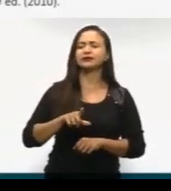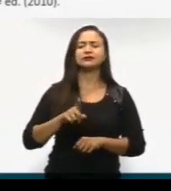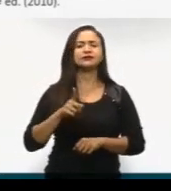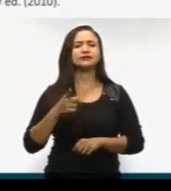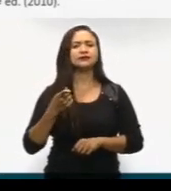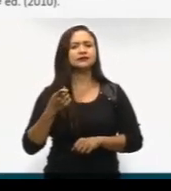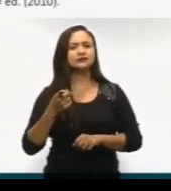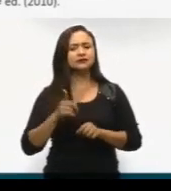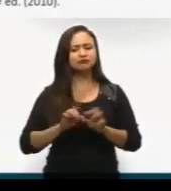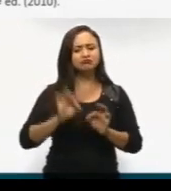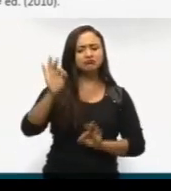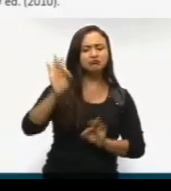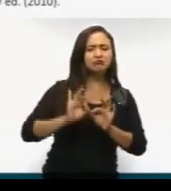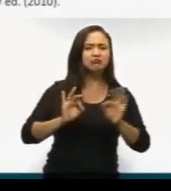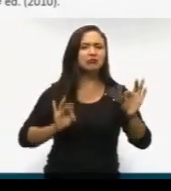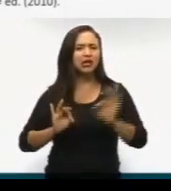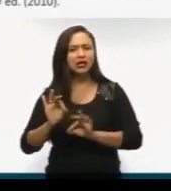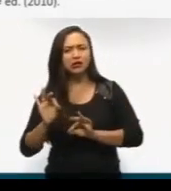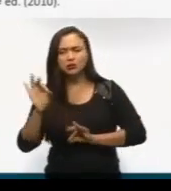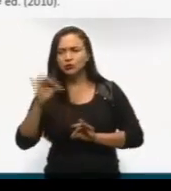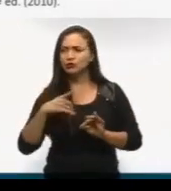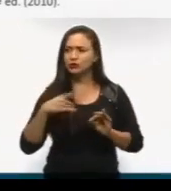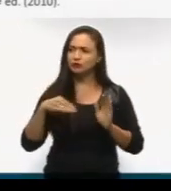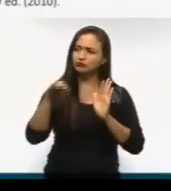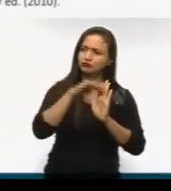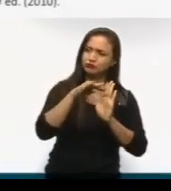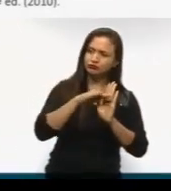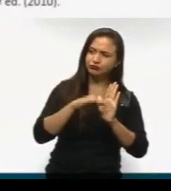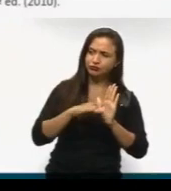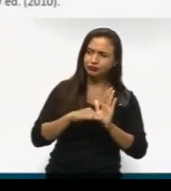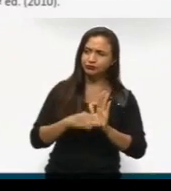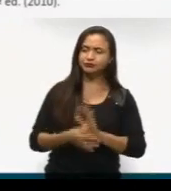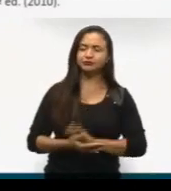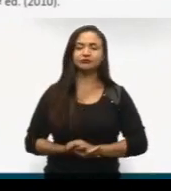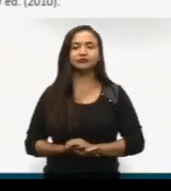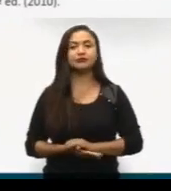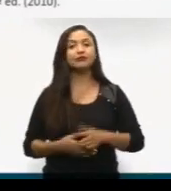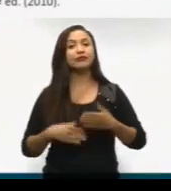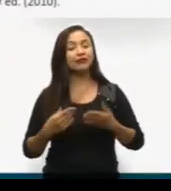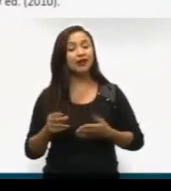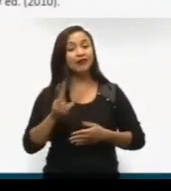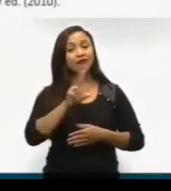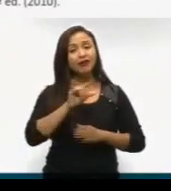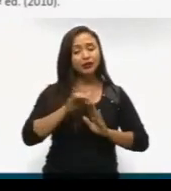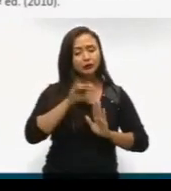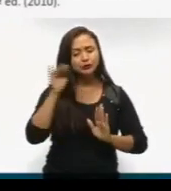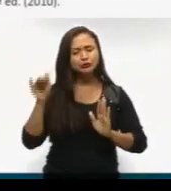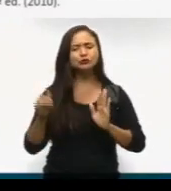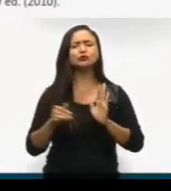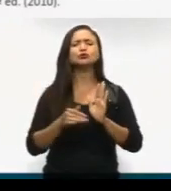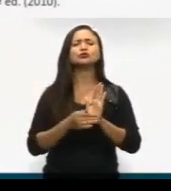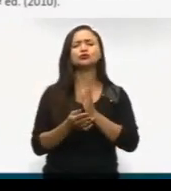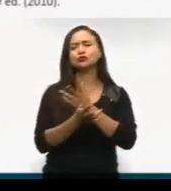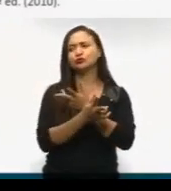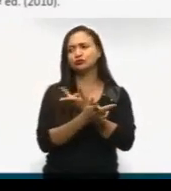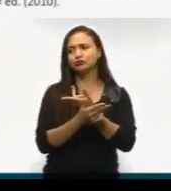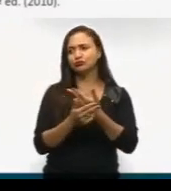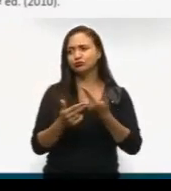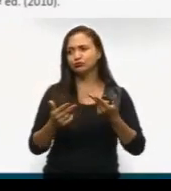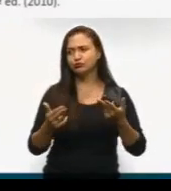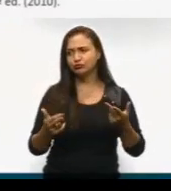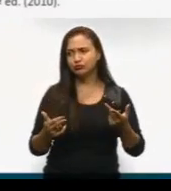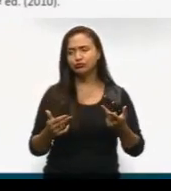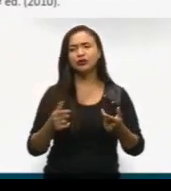até 1,60 m de altura na unidade de metro quadrado. Então, daí ele vai te dar todos os componentes,